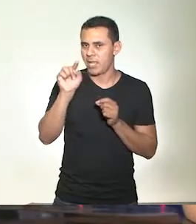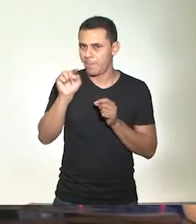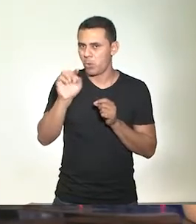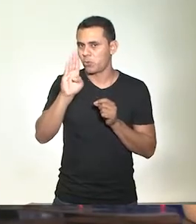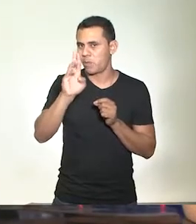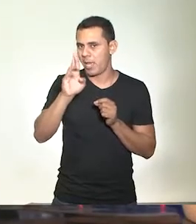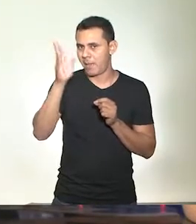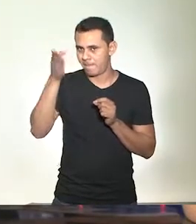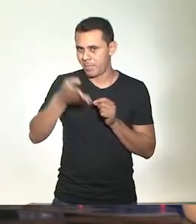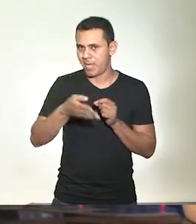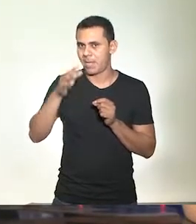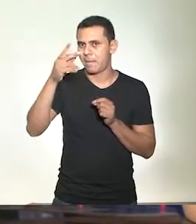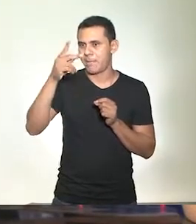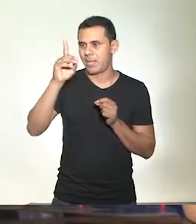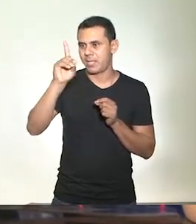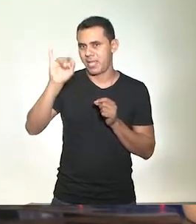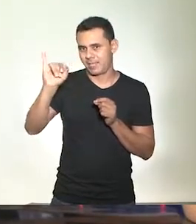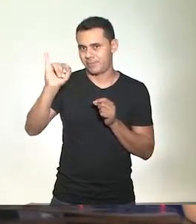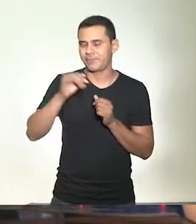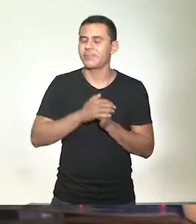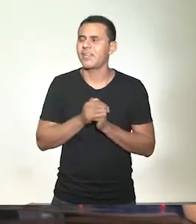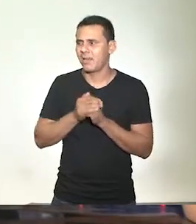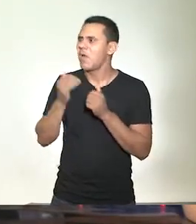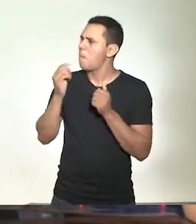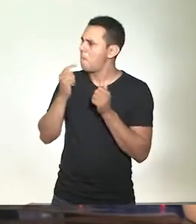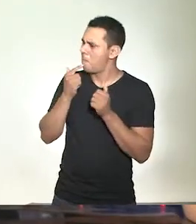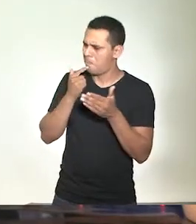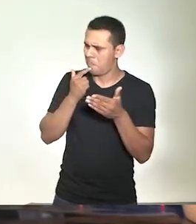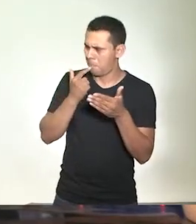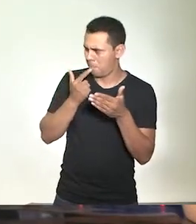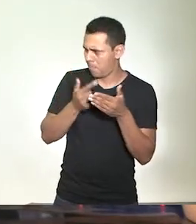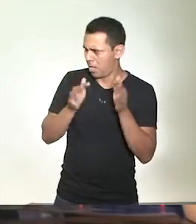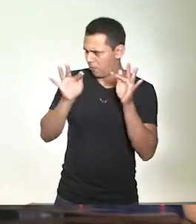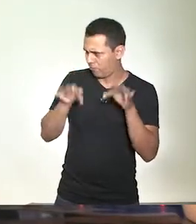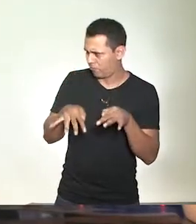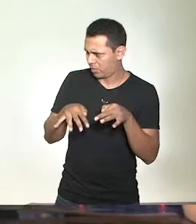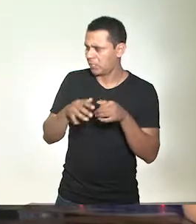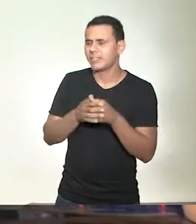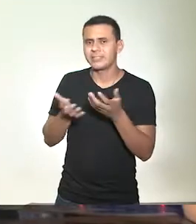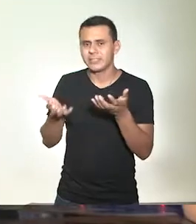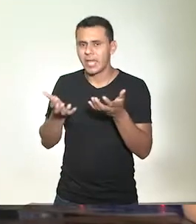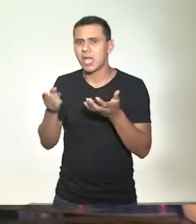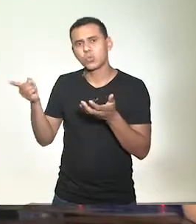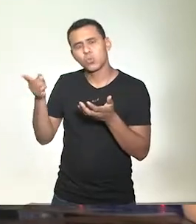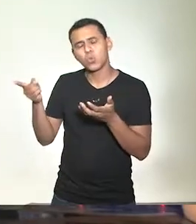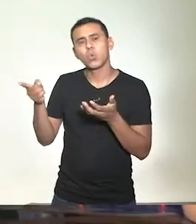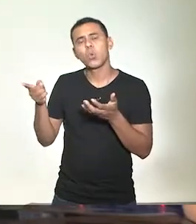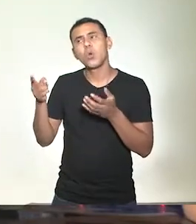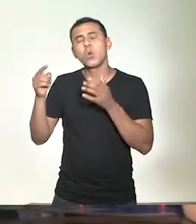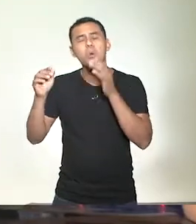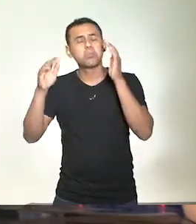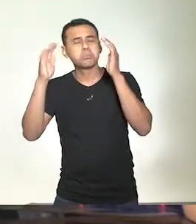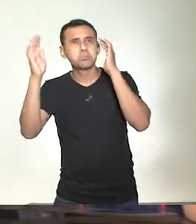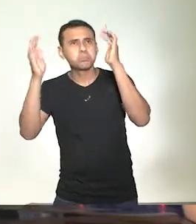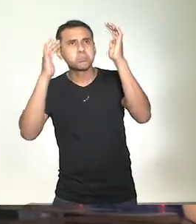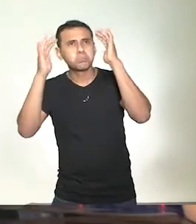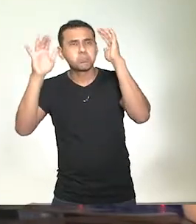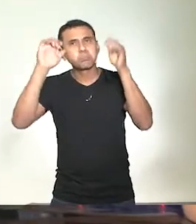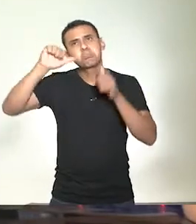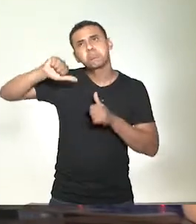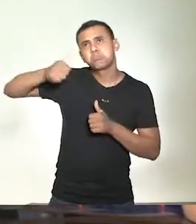www.ufrr.br/ o professor a gente já está se encaminhando para o final do nosso programa eu gostaria que se eu fizesse também uma